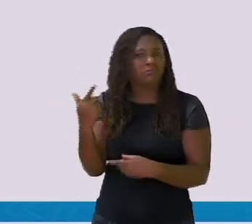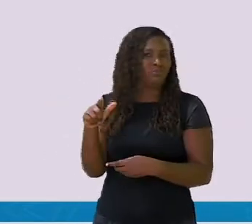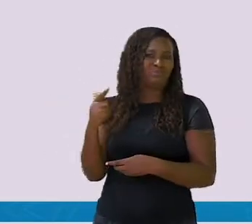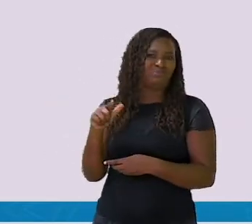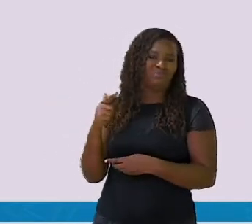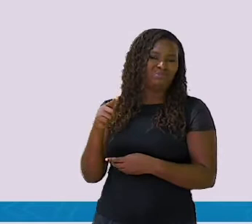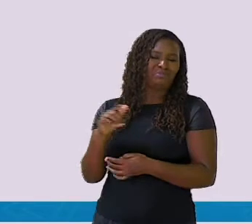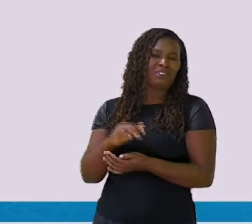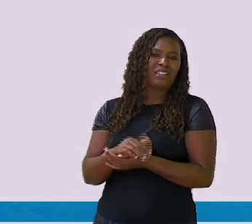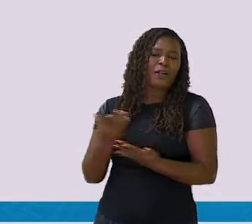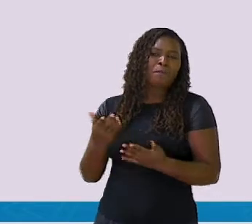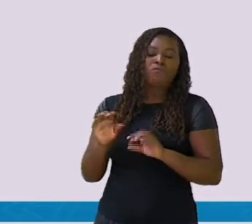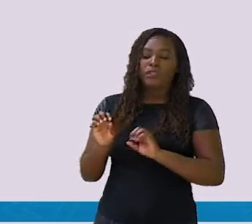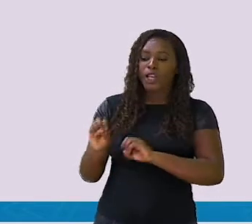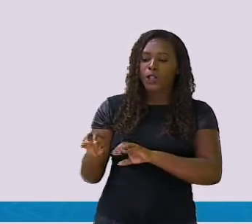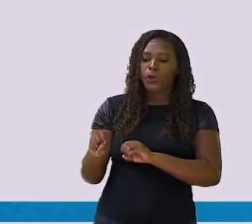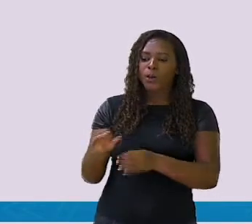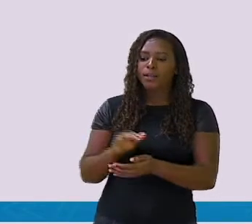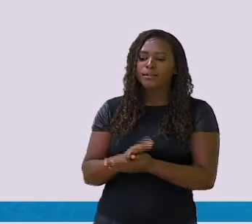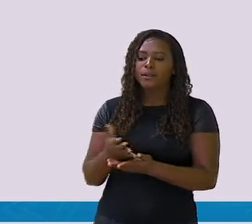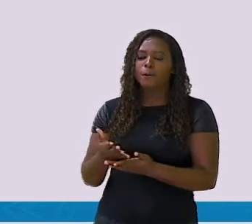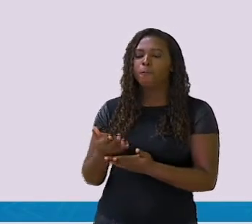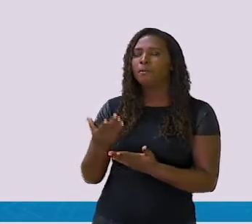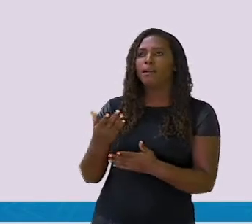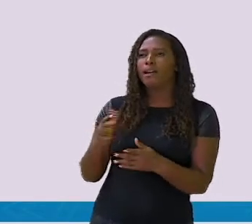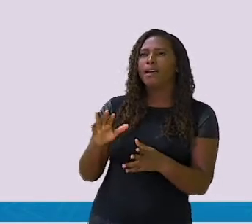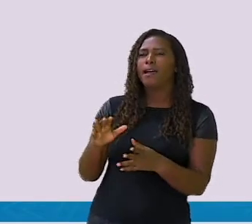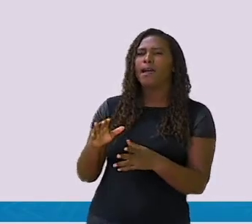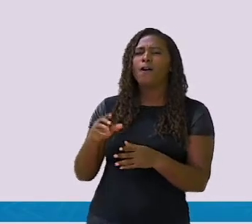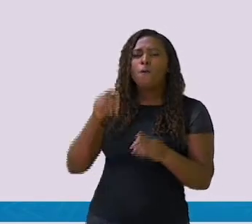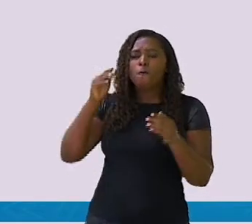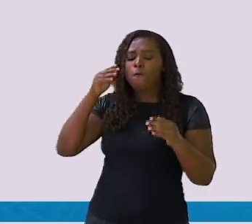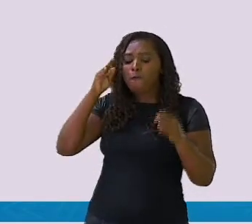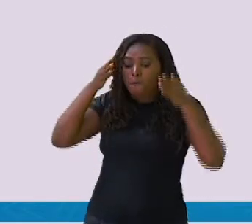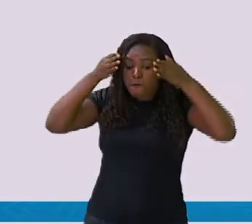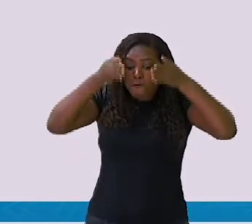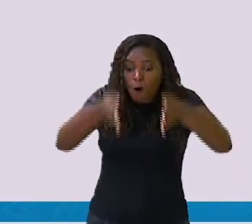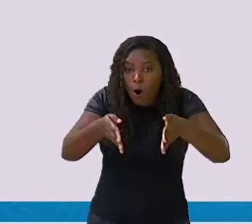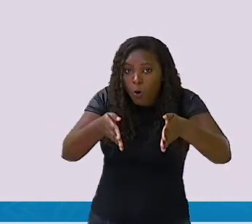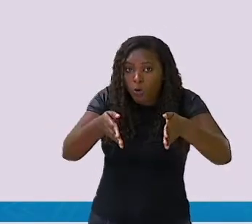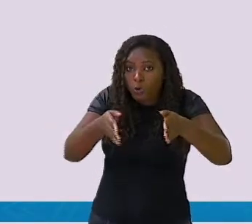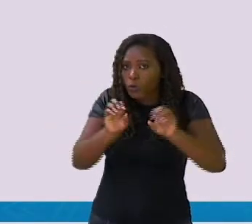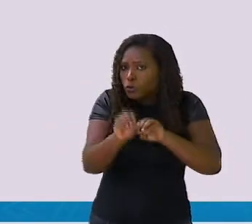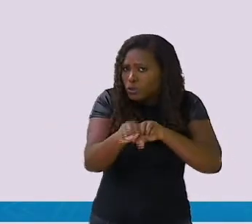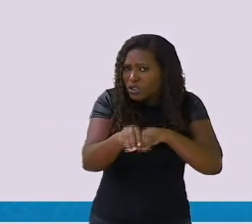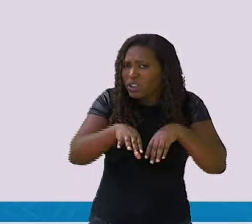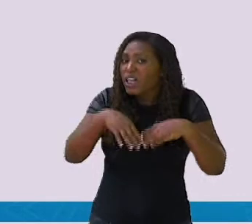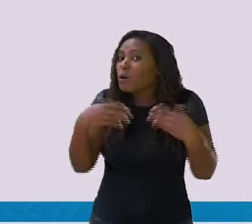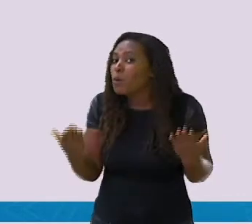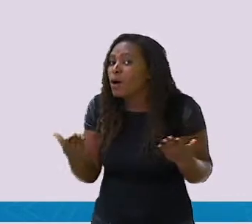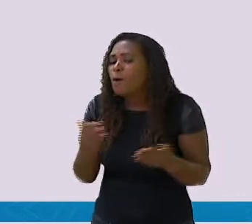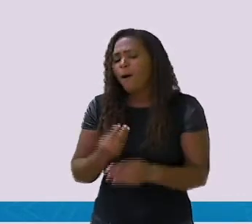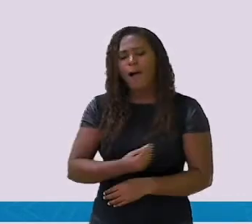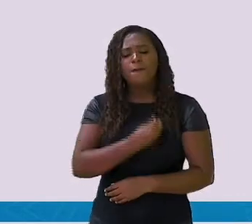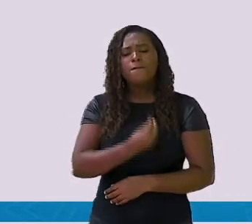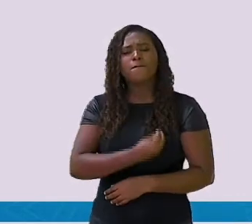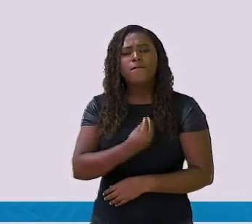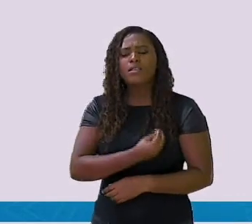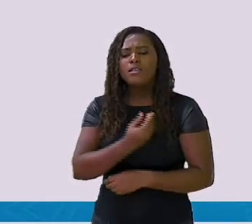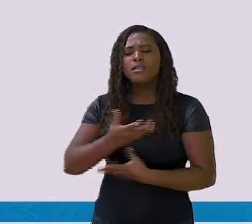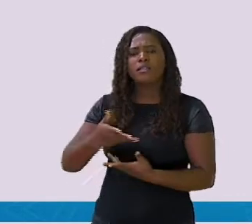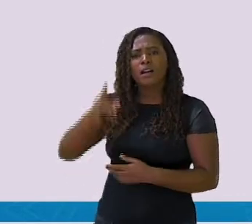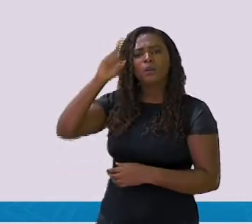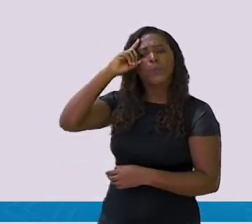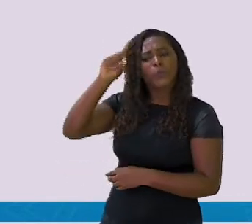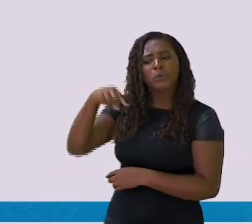educação, ela visava o ensino das coisas práticas da vida coletiva. Então, as pessoas aprendiam umas com as outras, né? As famílias